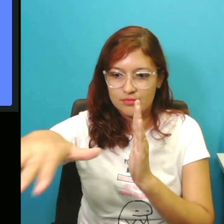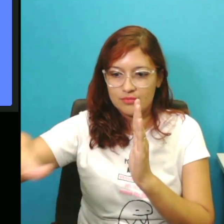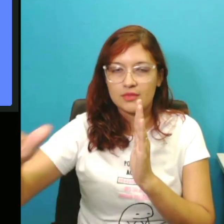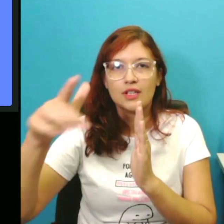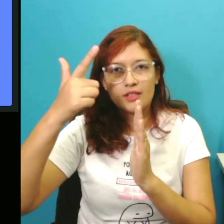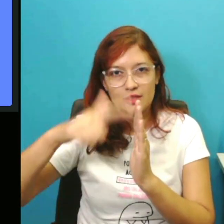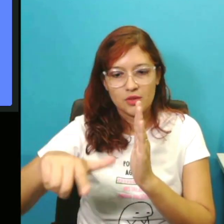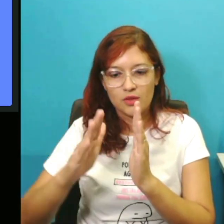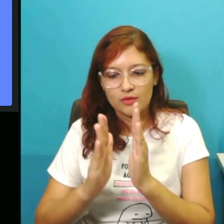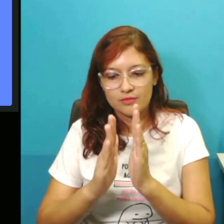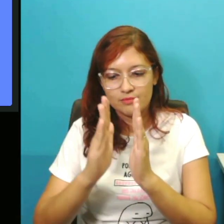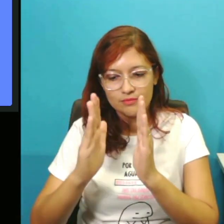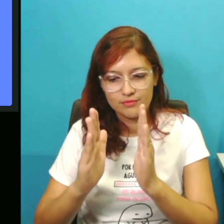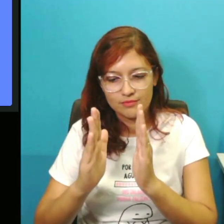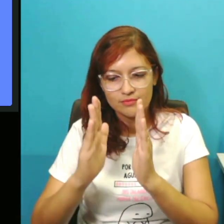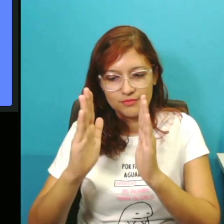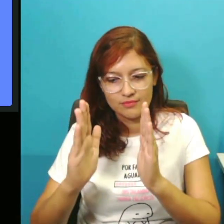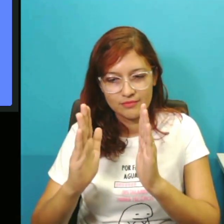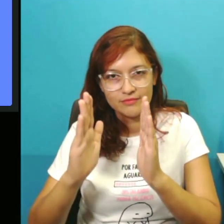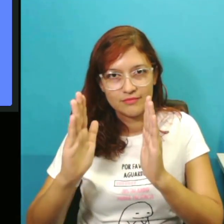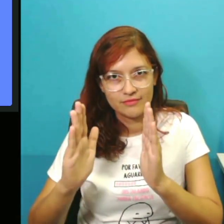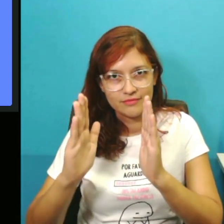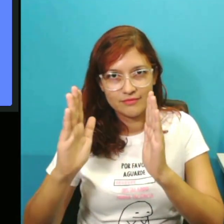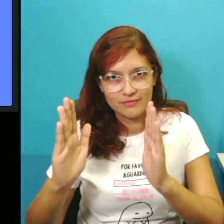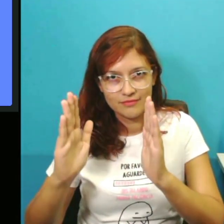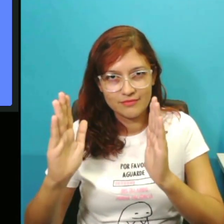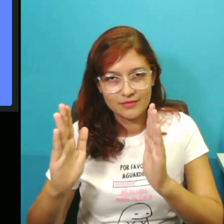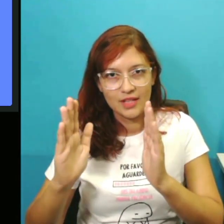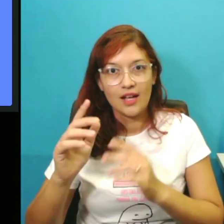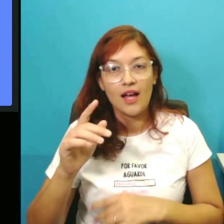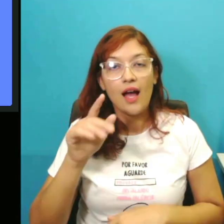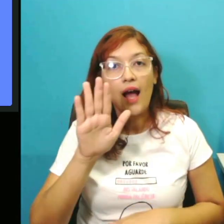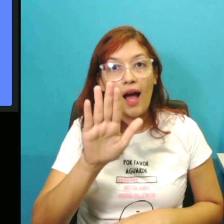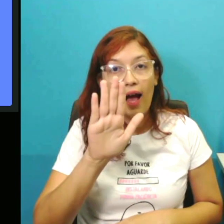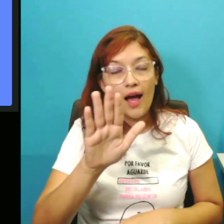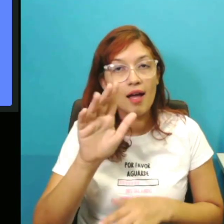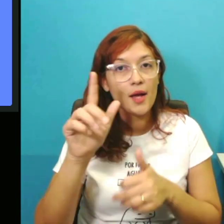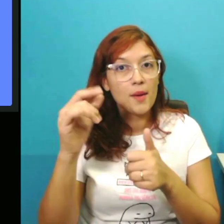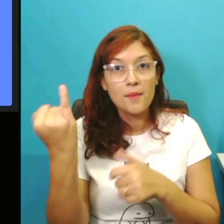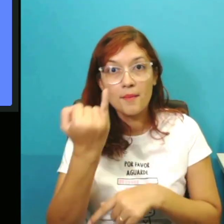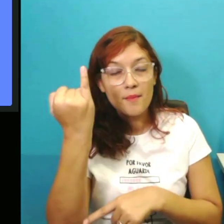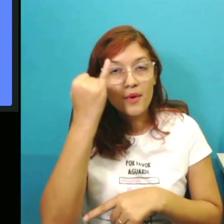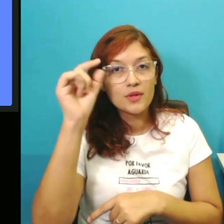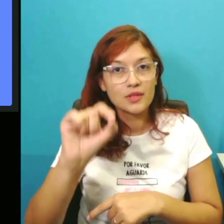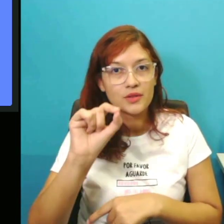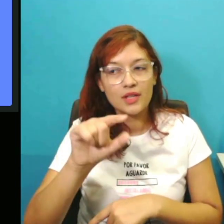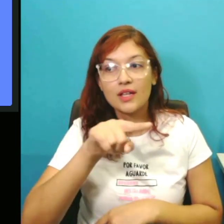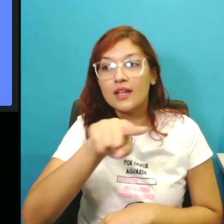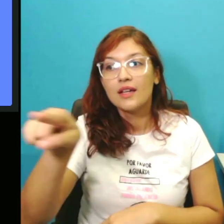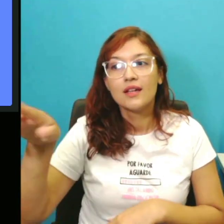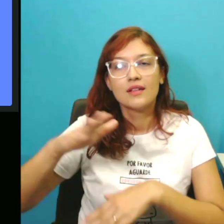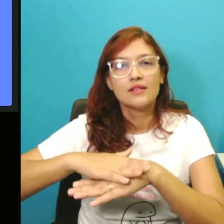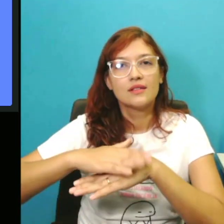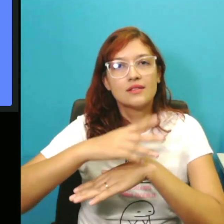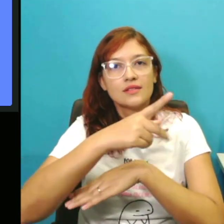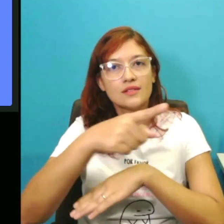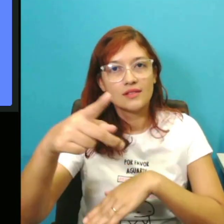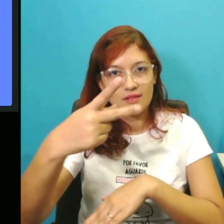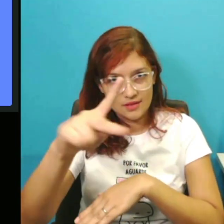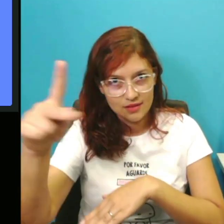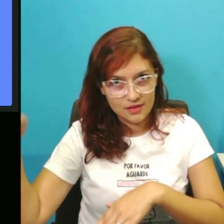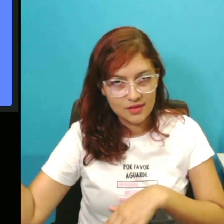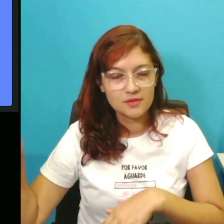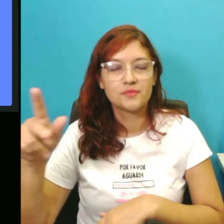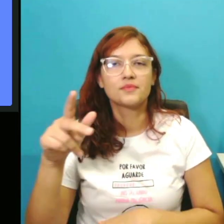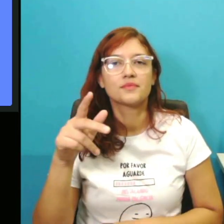espaçando esses 2 pedaços de madeira e fazendo pulsos e observando como é que se comporta.